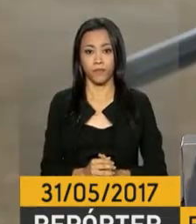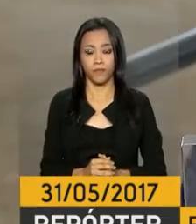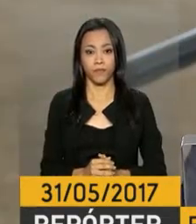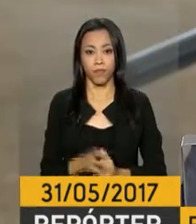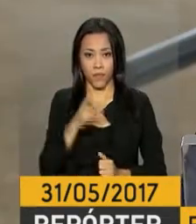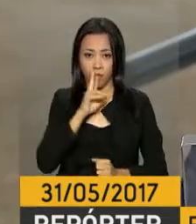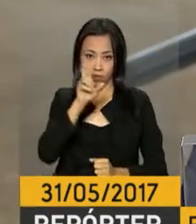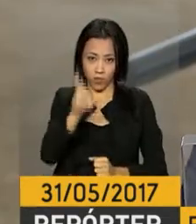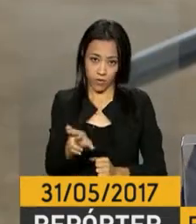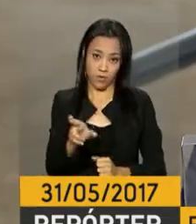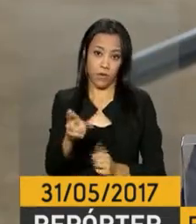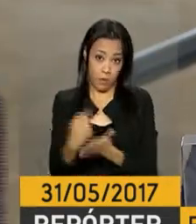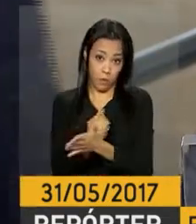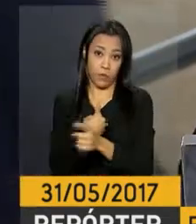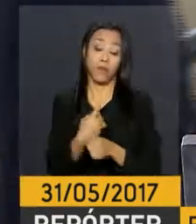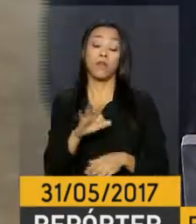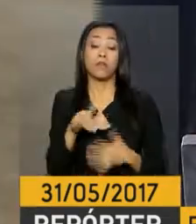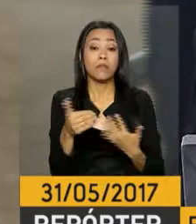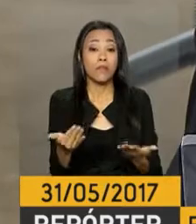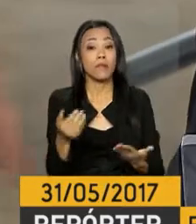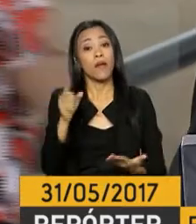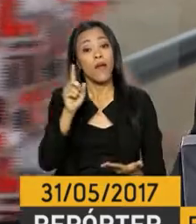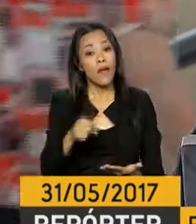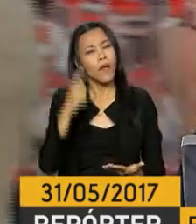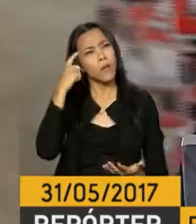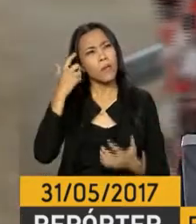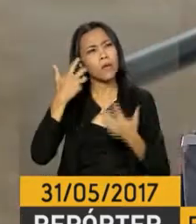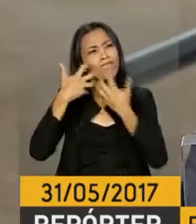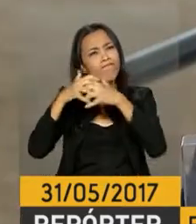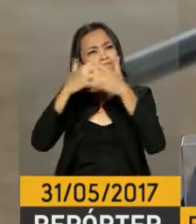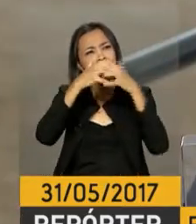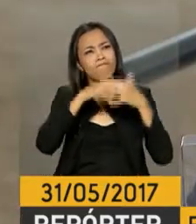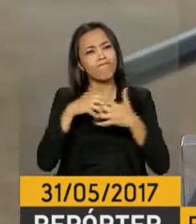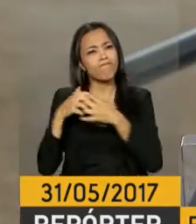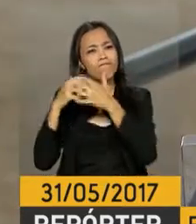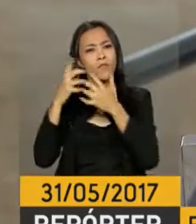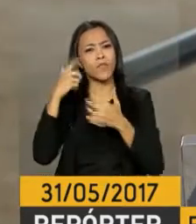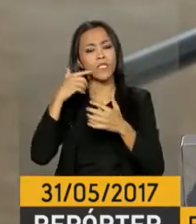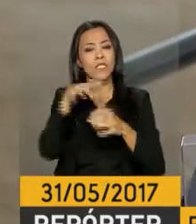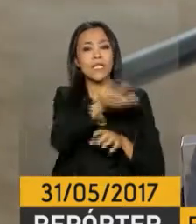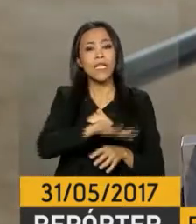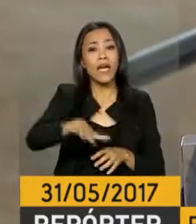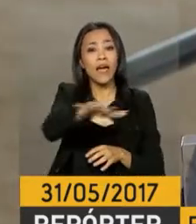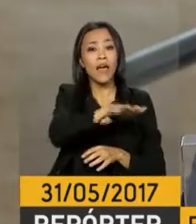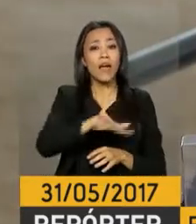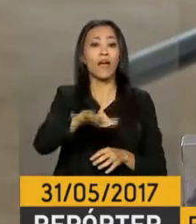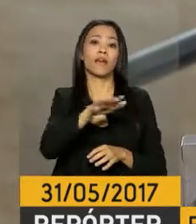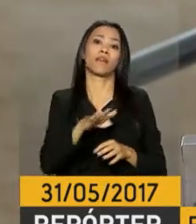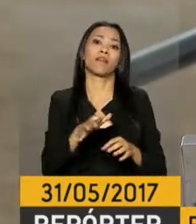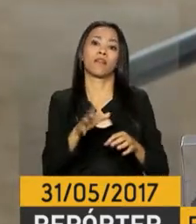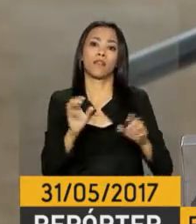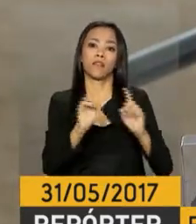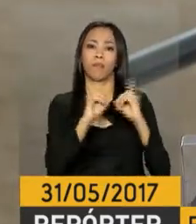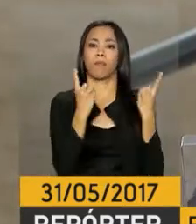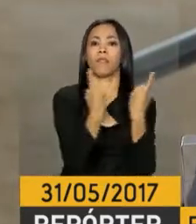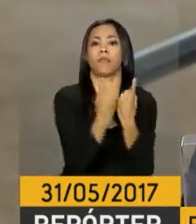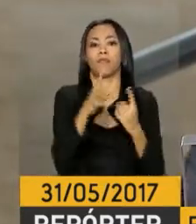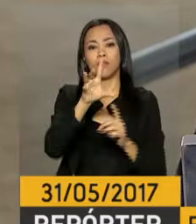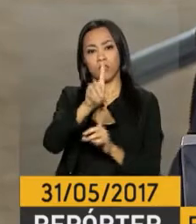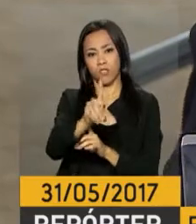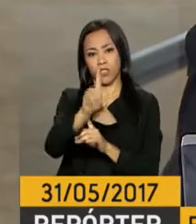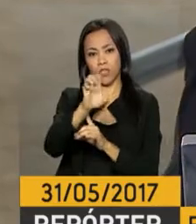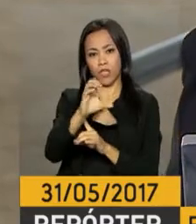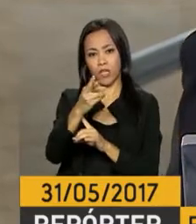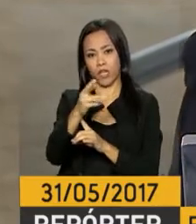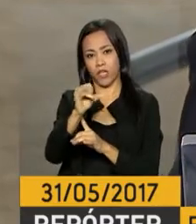Então, essa é uma análise que nós estamos fazendo com o nosso setor de crédito. Esse valor